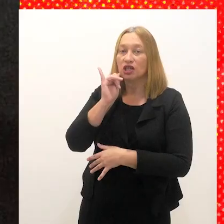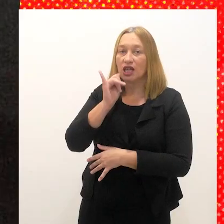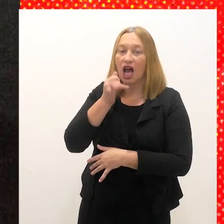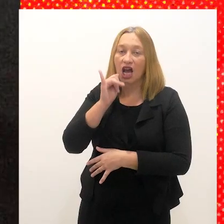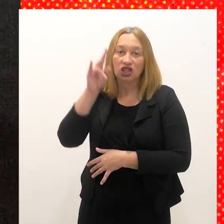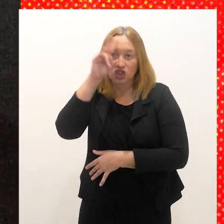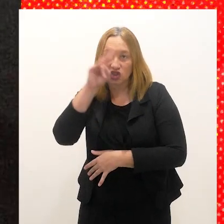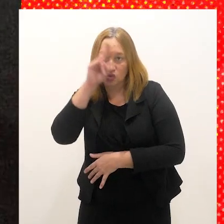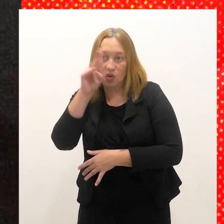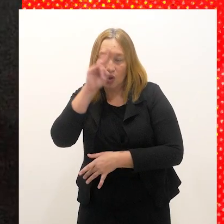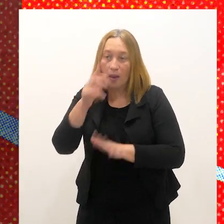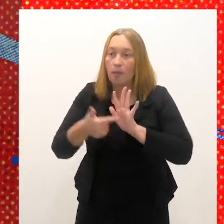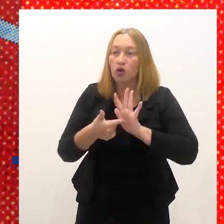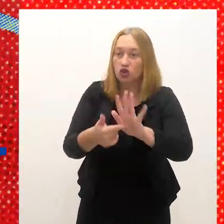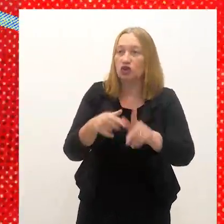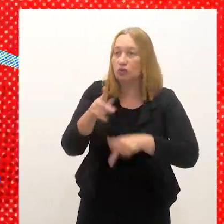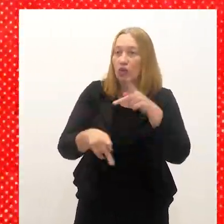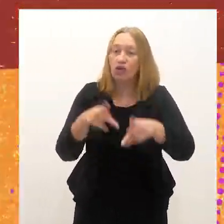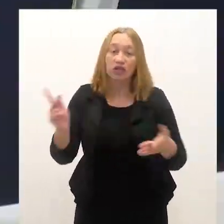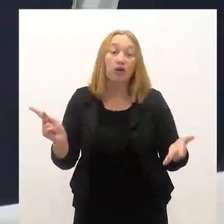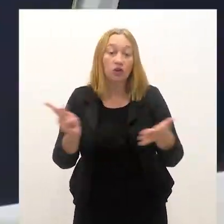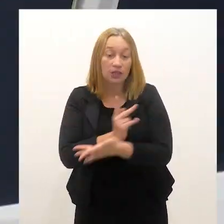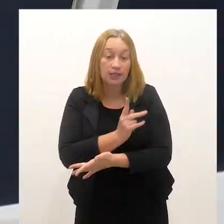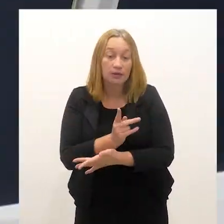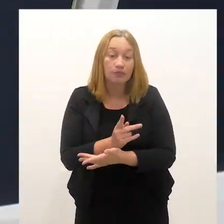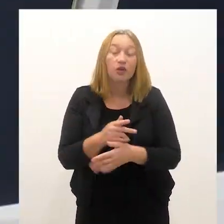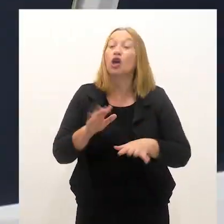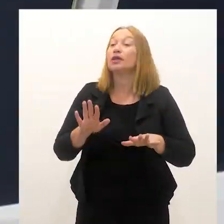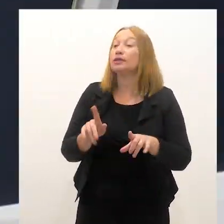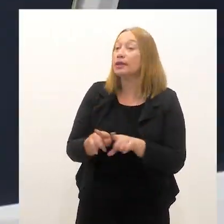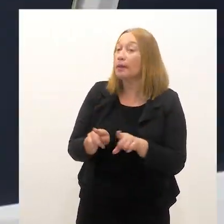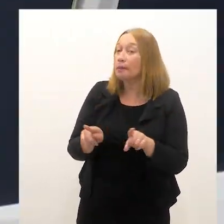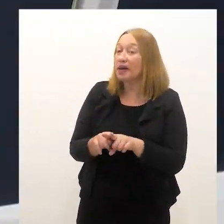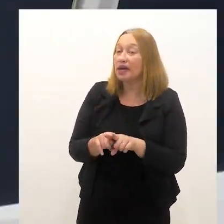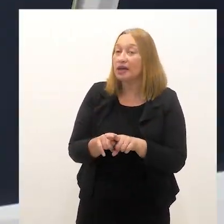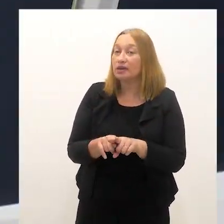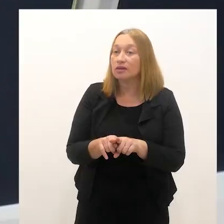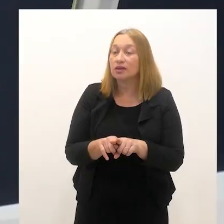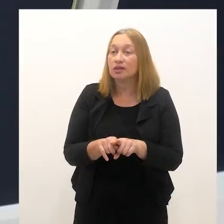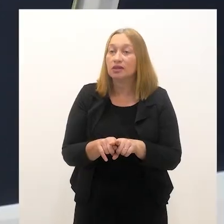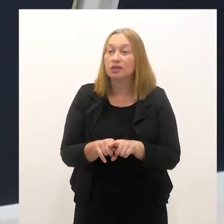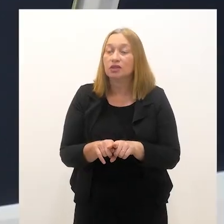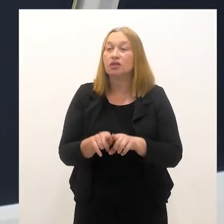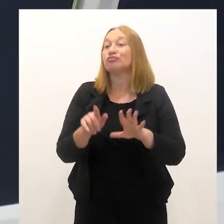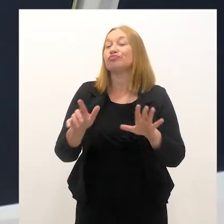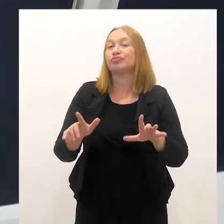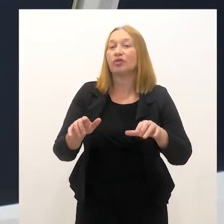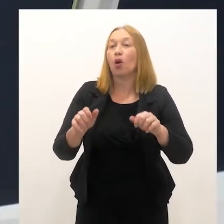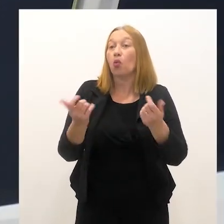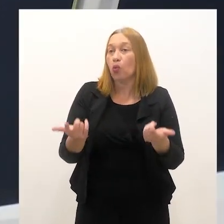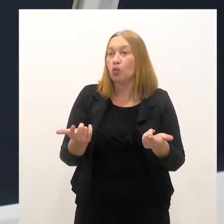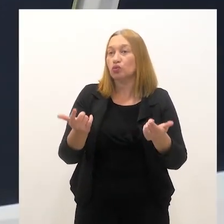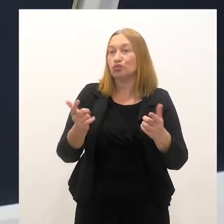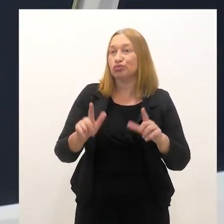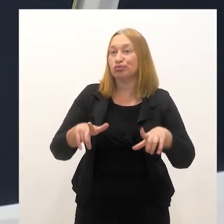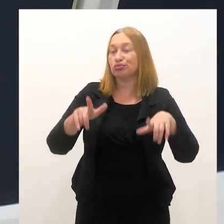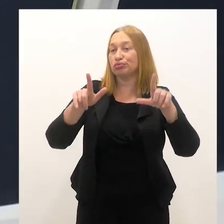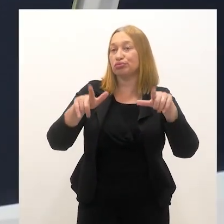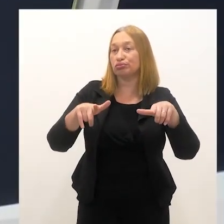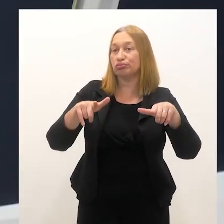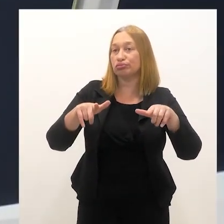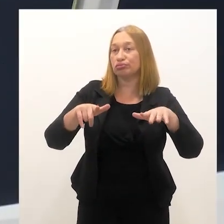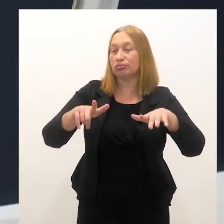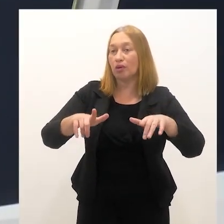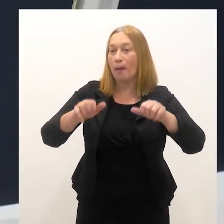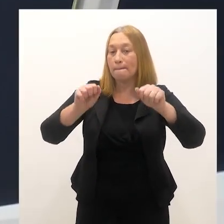e estavam ali mostrando para a população o que estava acontecendo, quanto o pessoal dos programas de auditório mesmo, que estavam